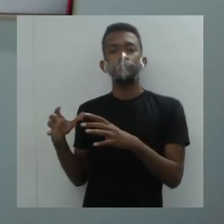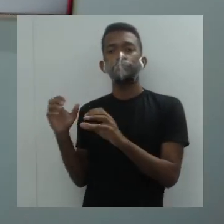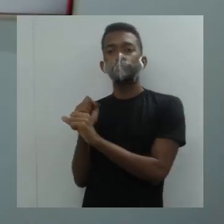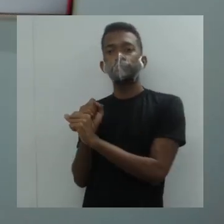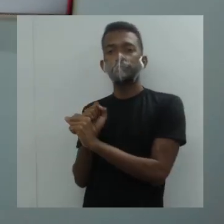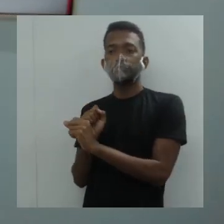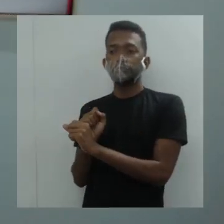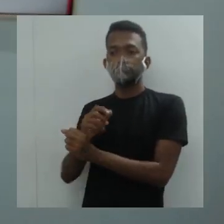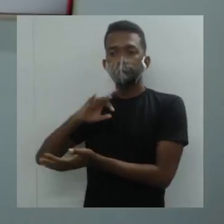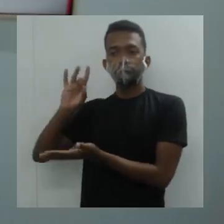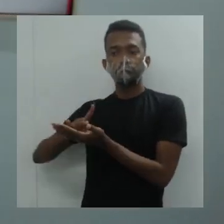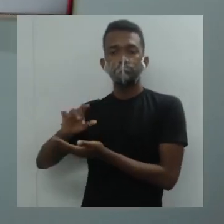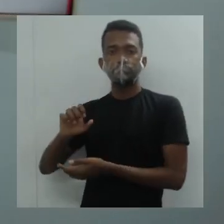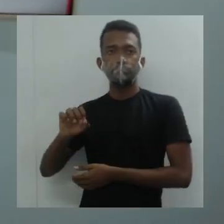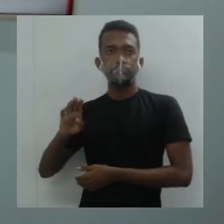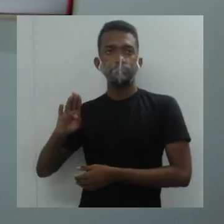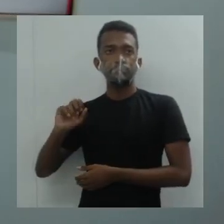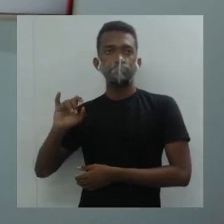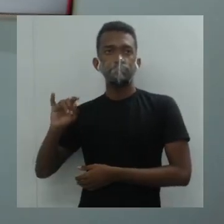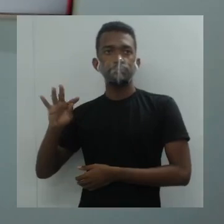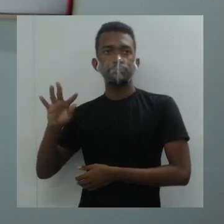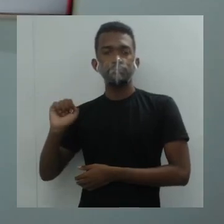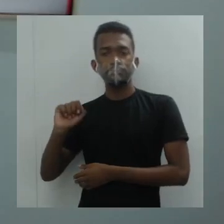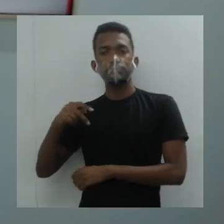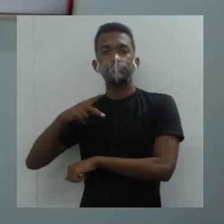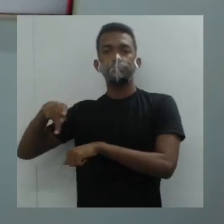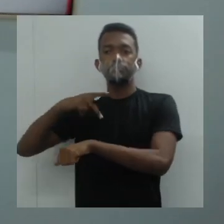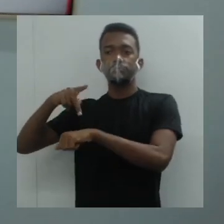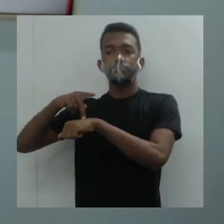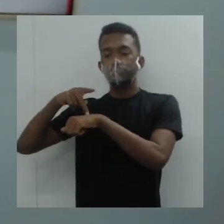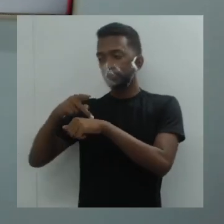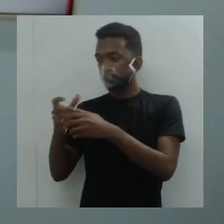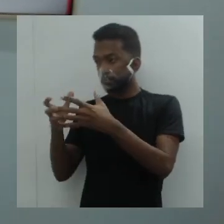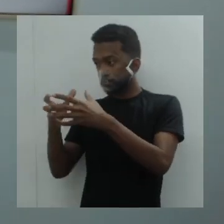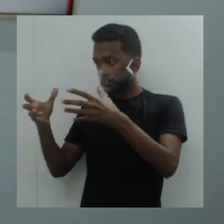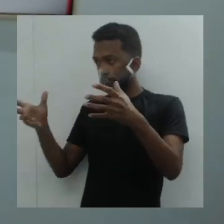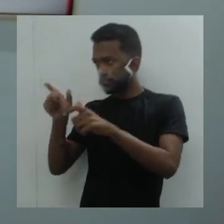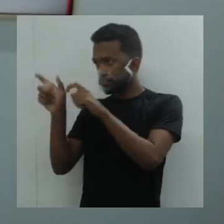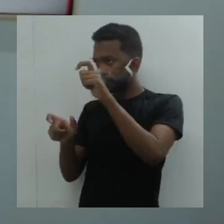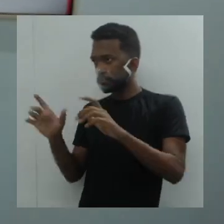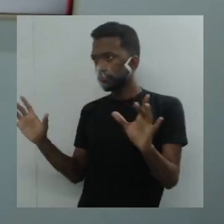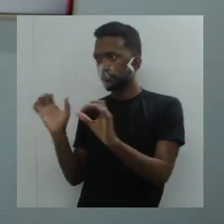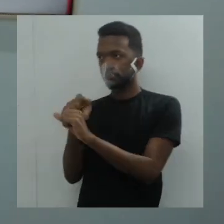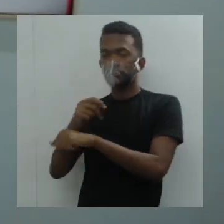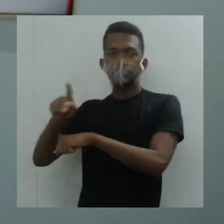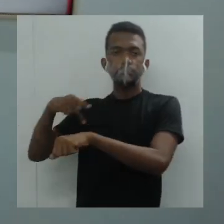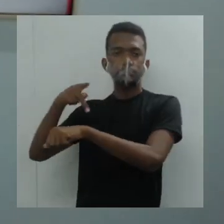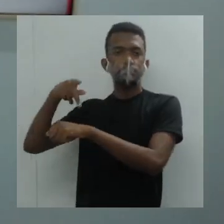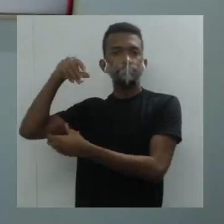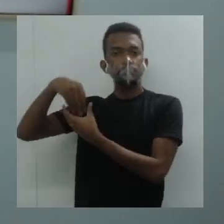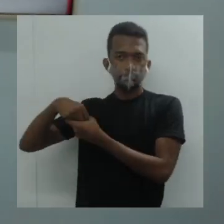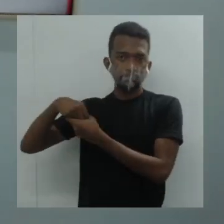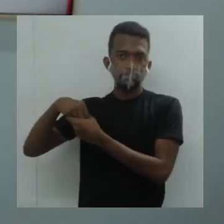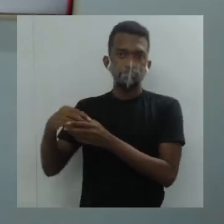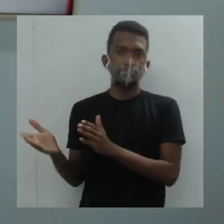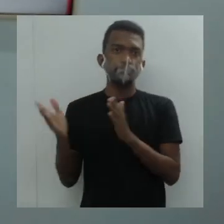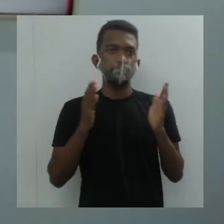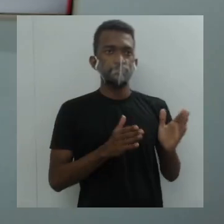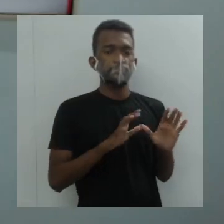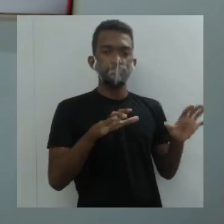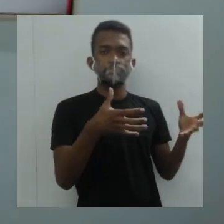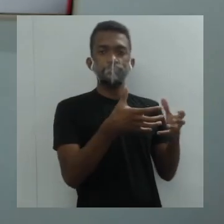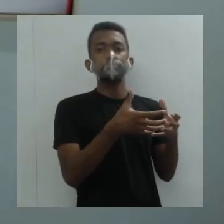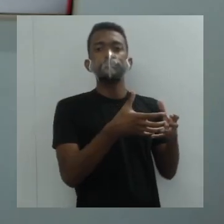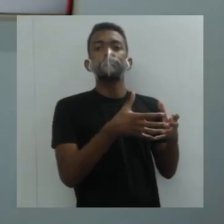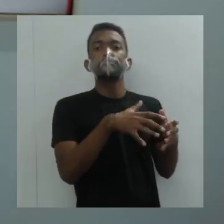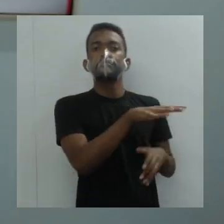absoluta, país populoso. É o número de habitantes de um país, por exemplo. Quando eu falo